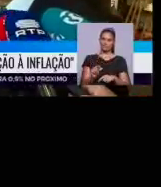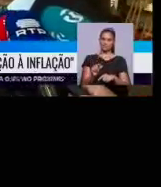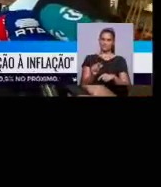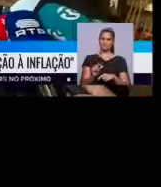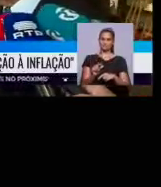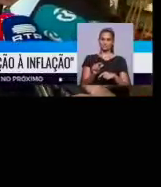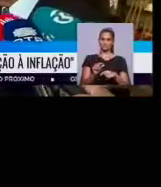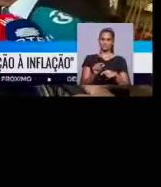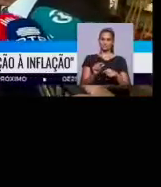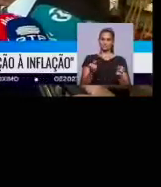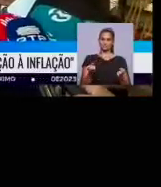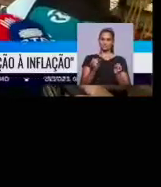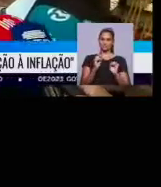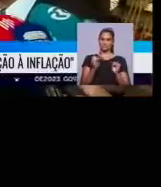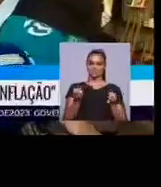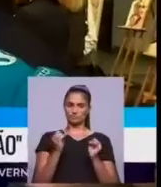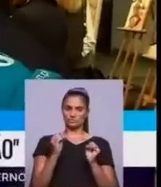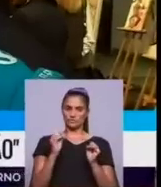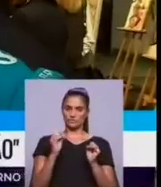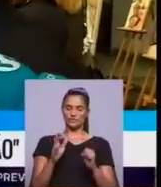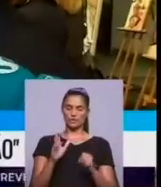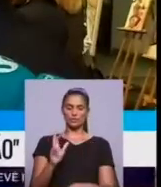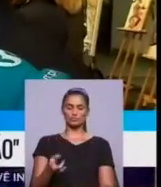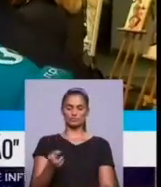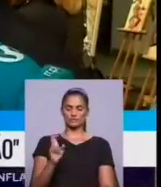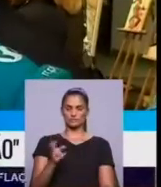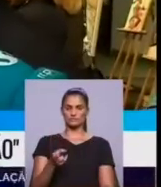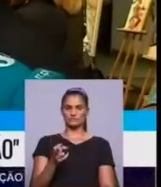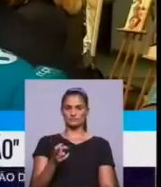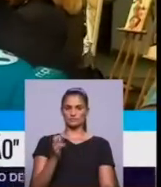por enquanto tendência da Federação